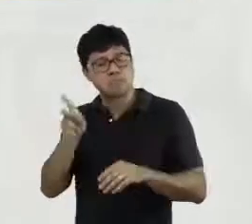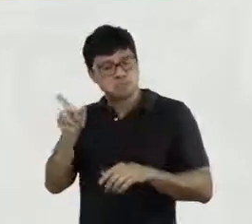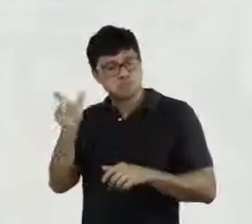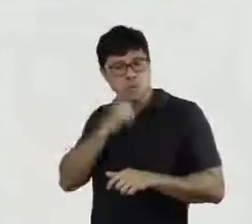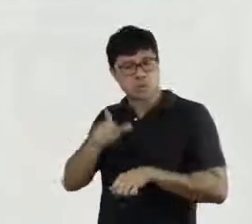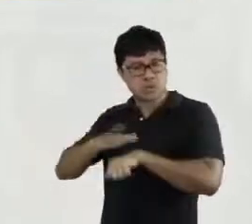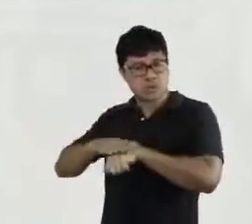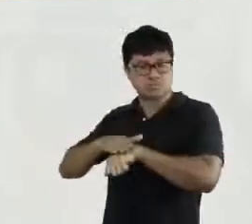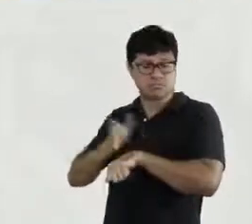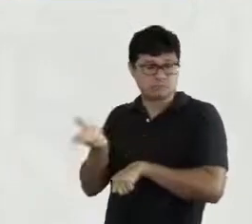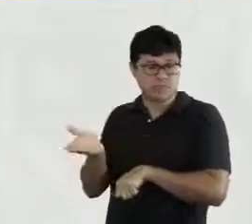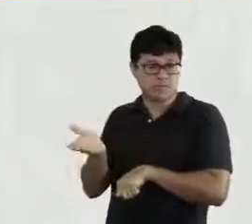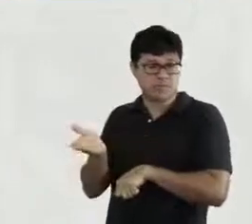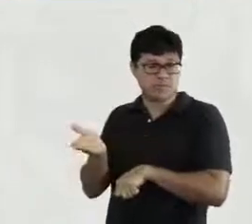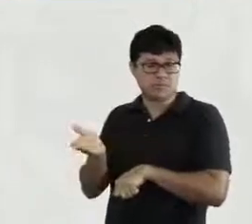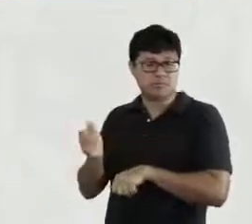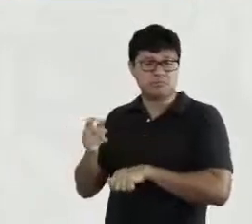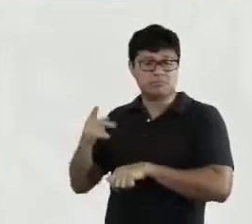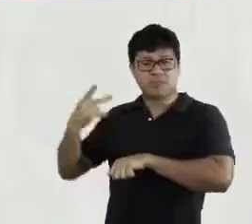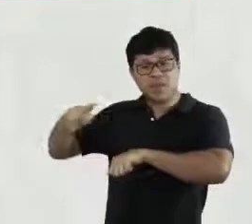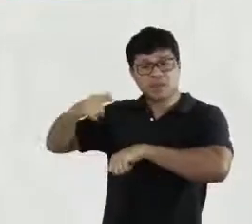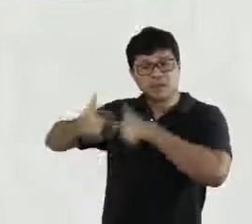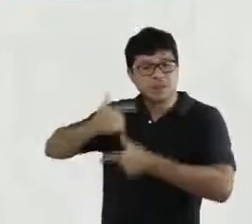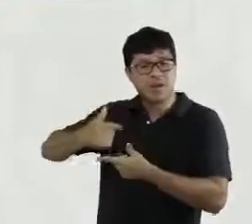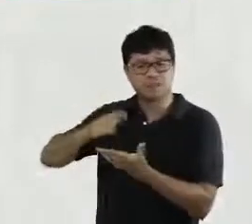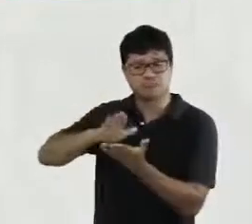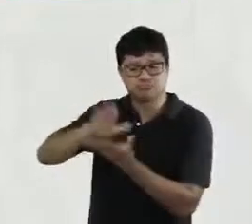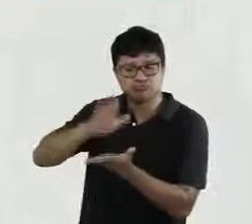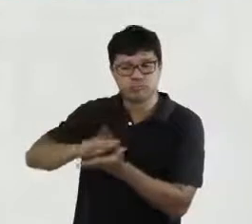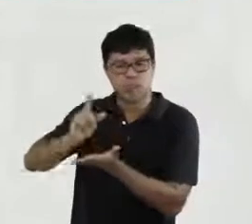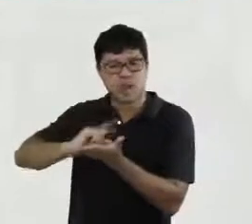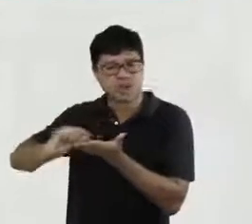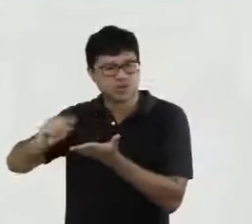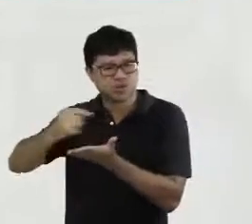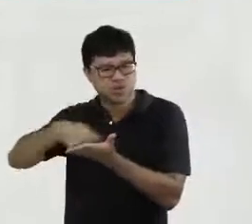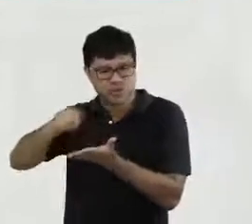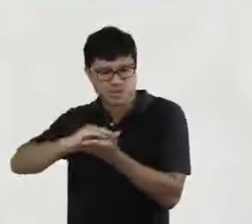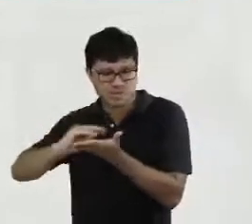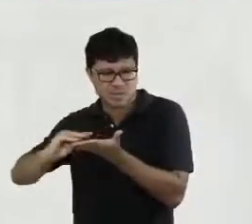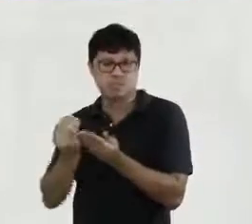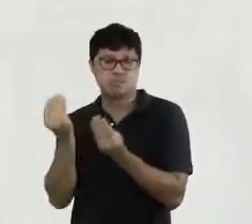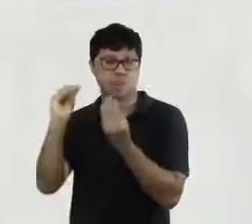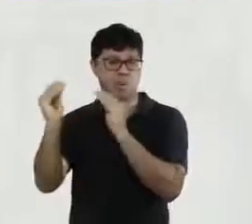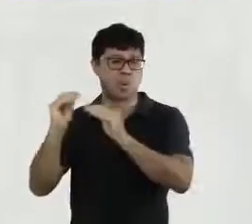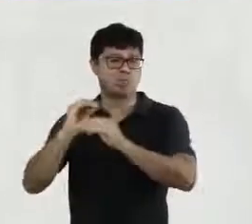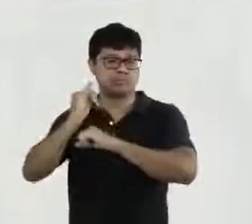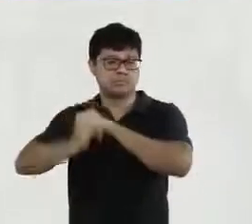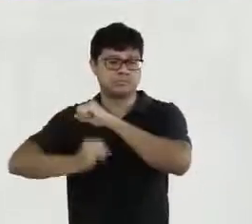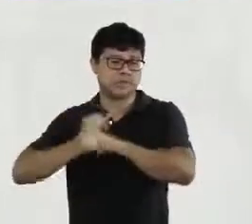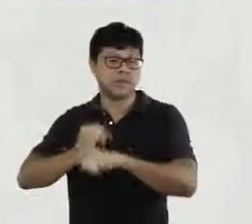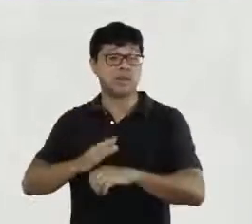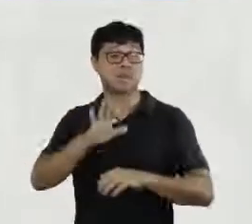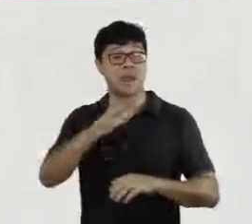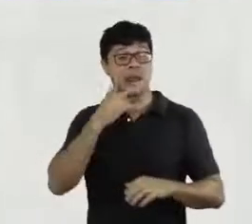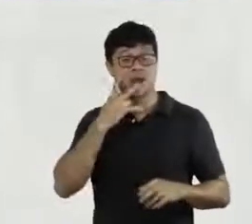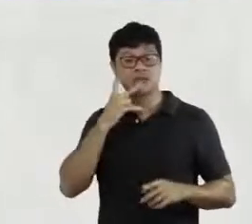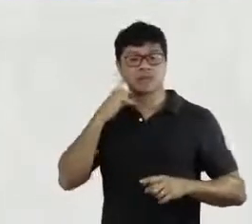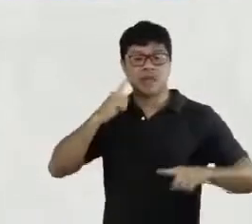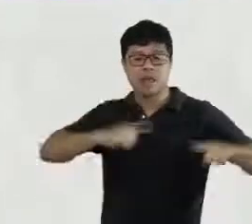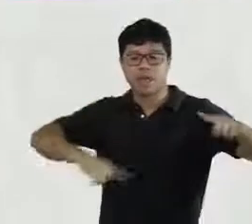publicar seus trabalhos de interesse, né? A questão é